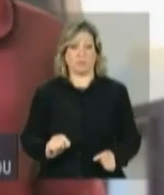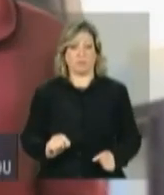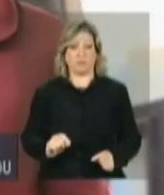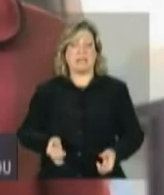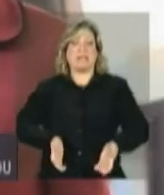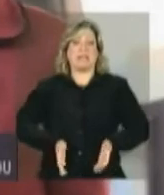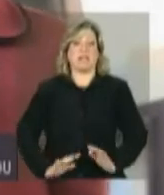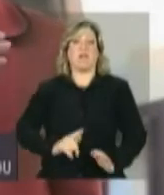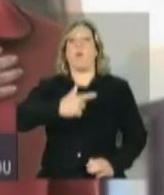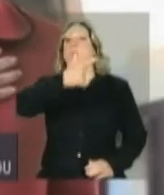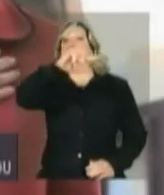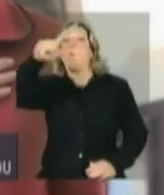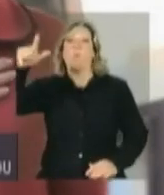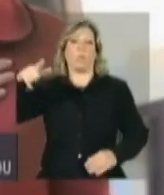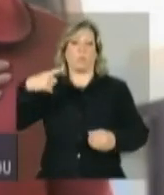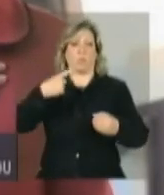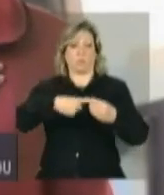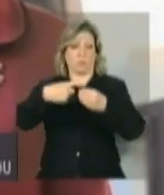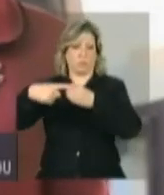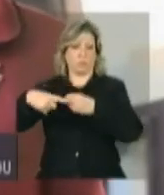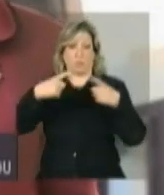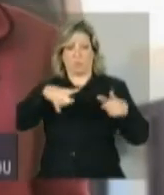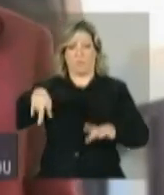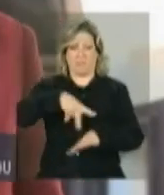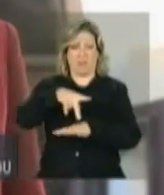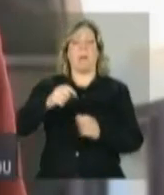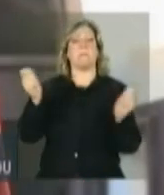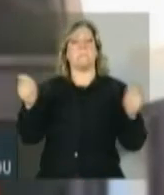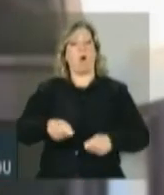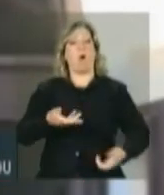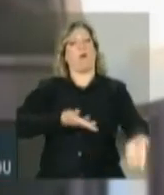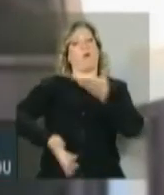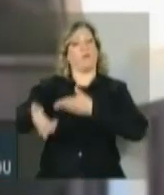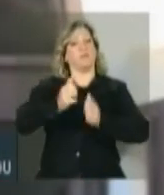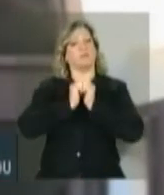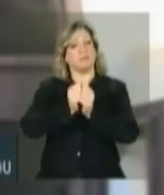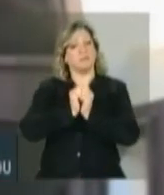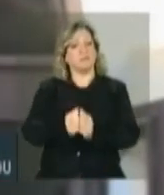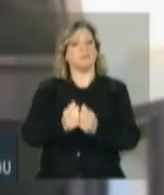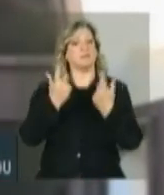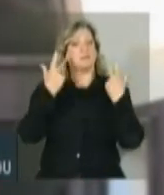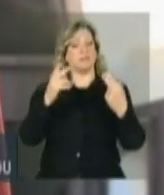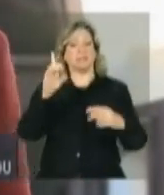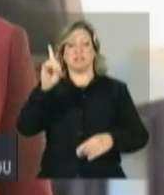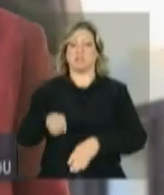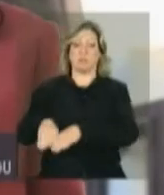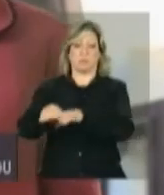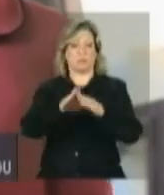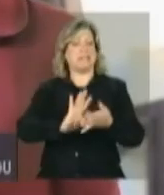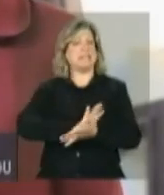origens diferentes convivam democraticamente, sem xenofobismos,